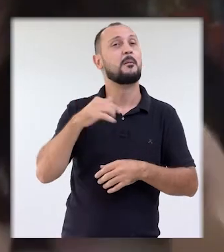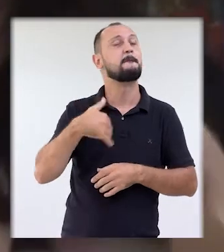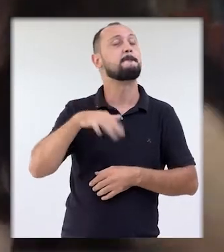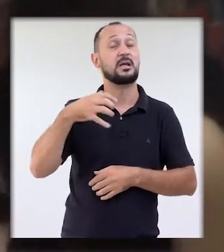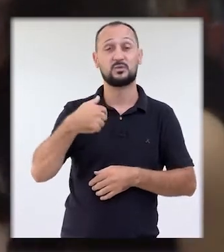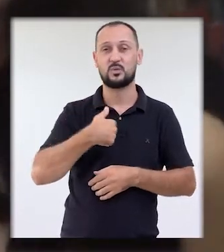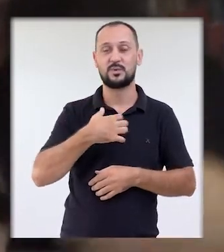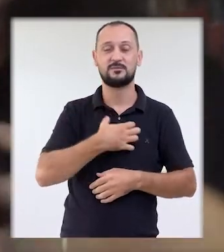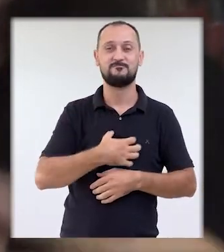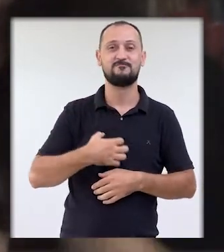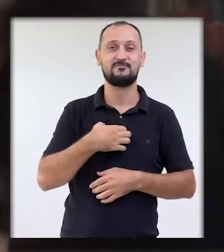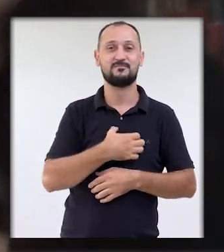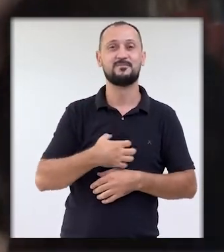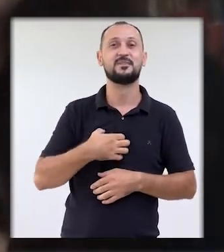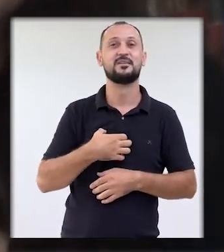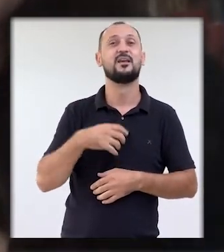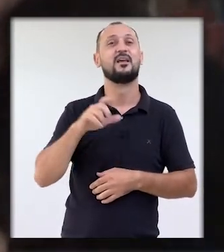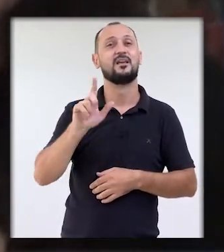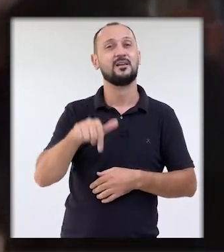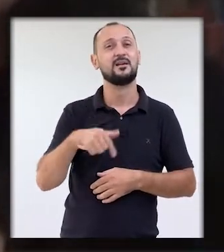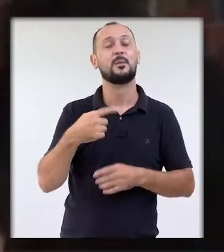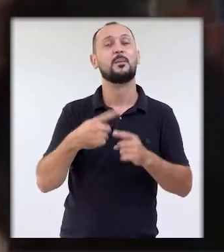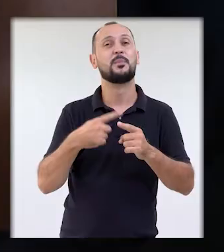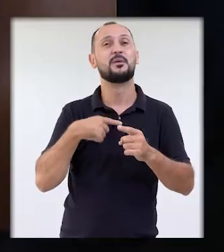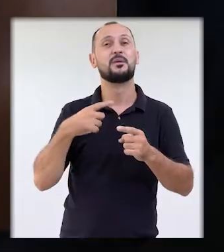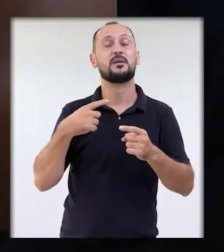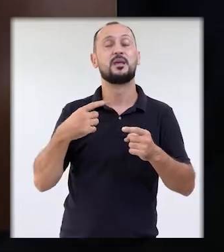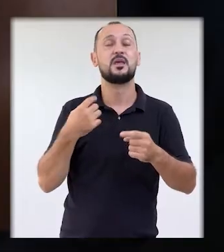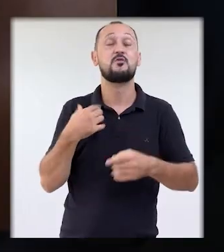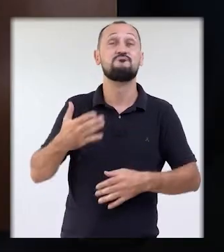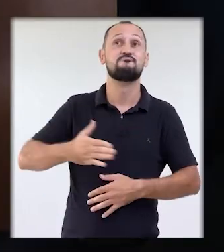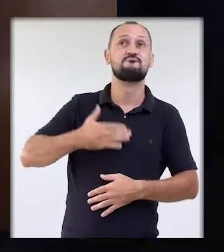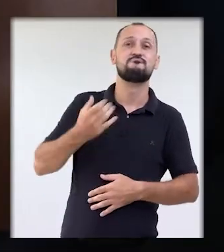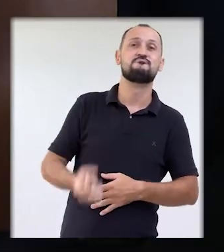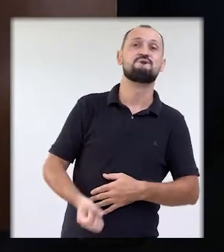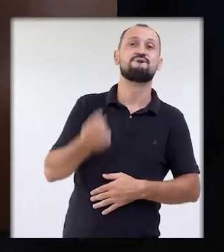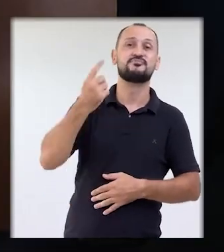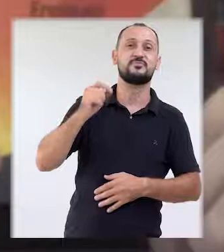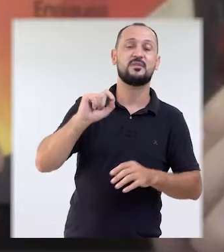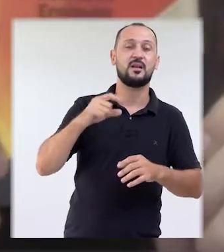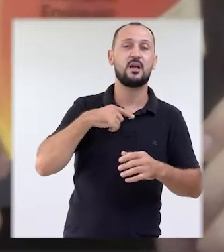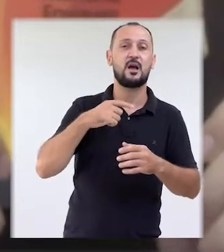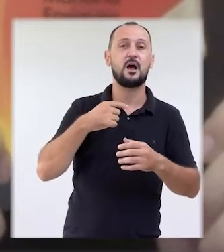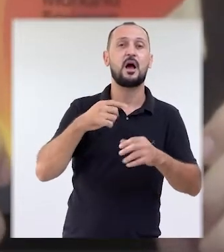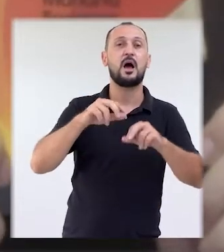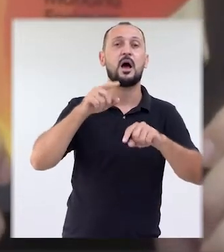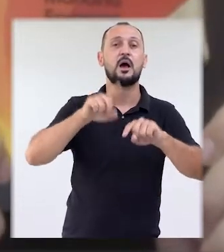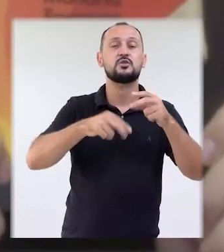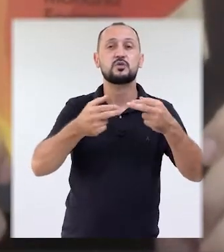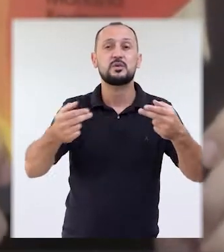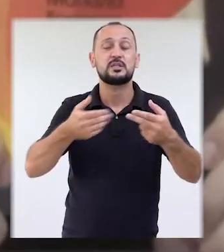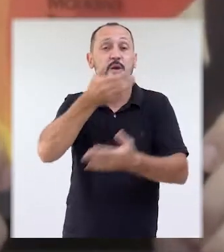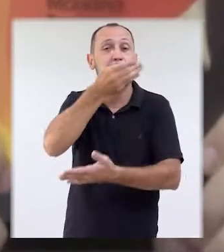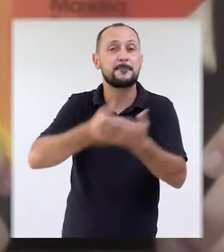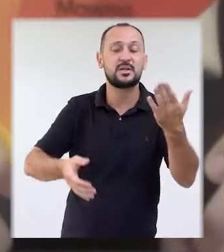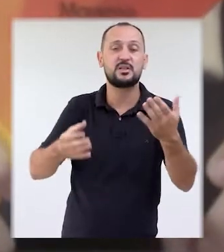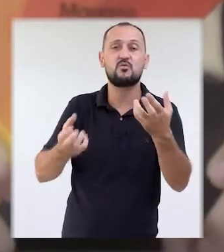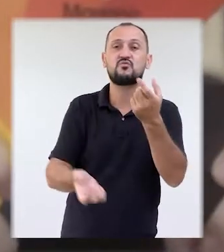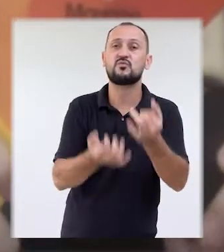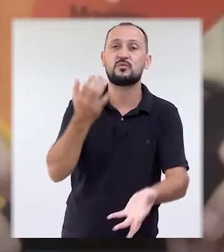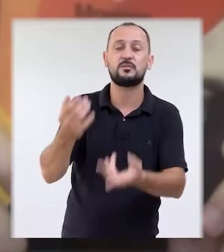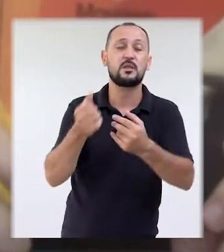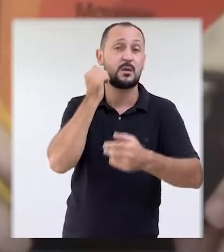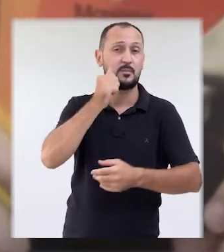eu escolhi os 2 que mais mexeram comigo, que eu mais gostei, exatamente porque eles me surpreenderam. Esse livro, As Coisas que Perdemos no